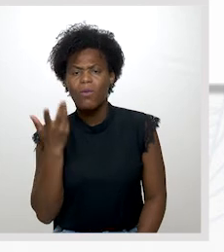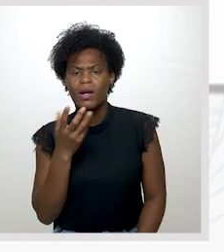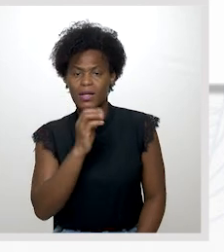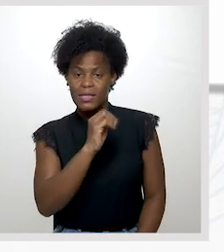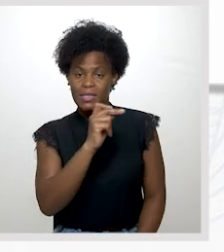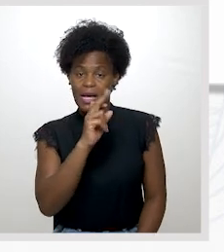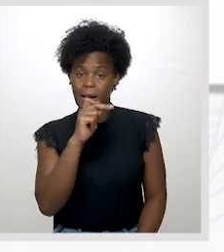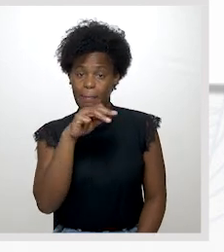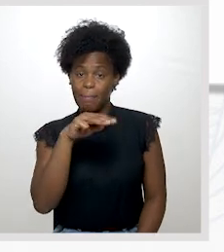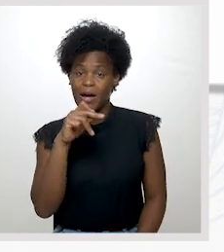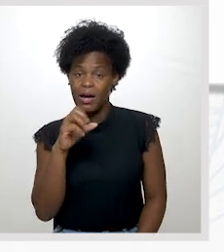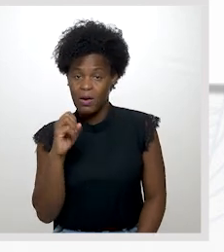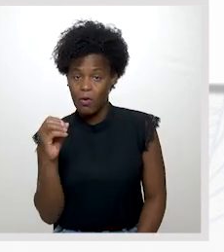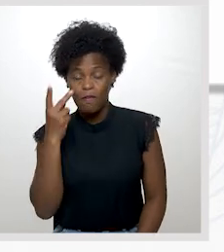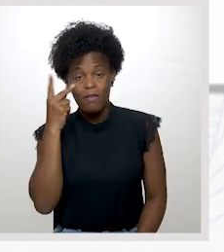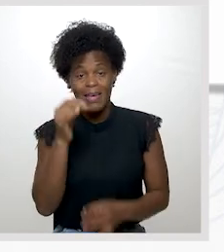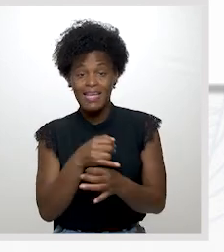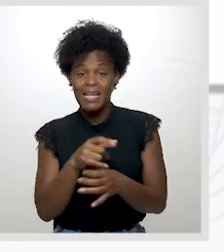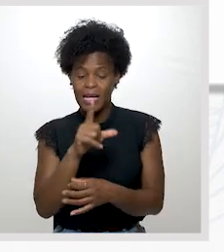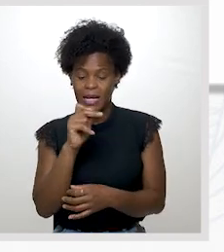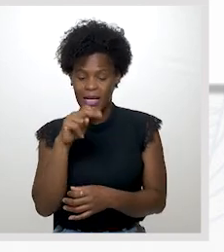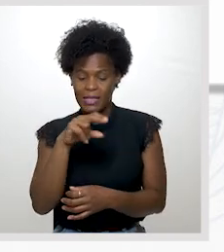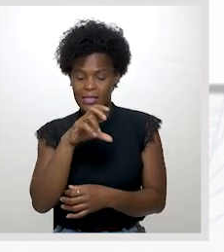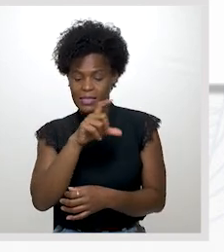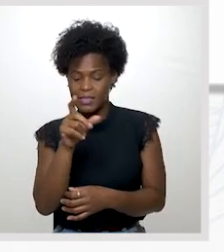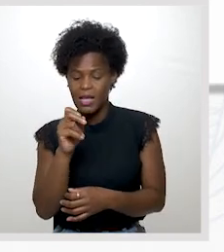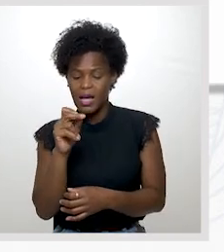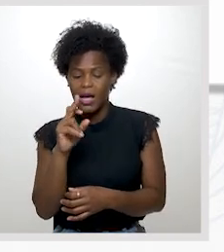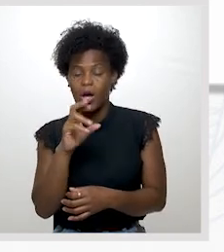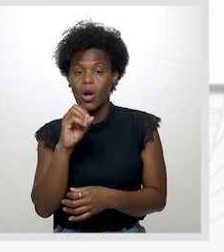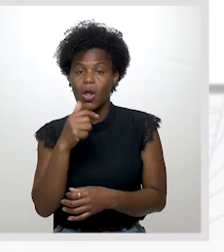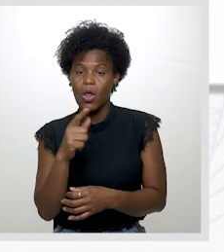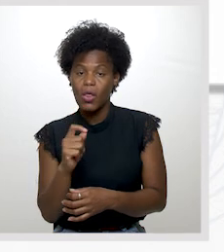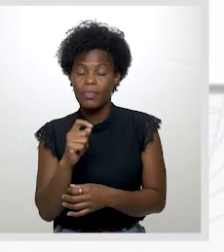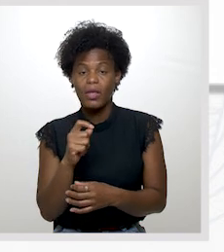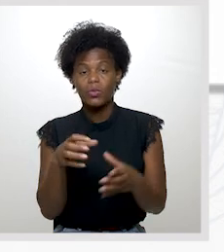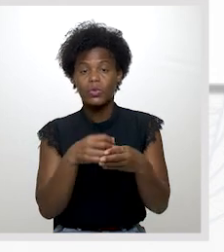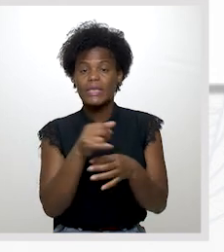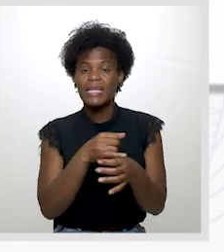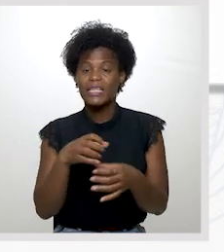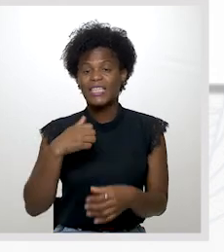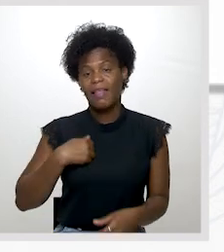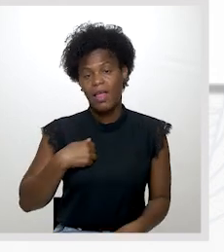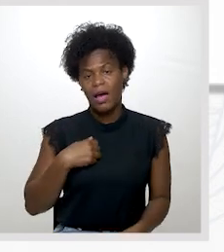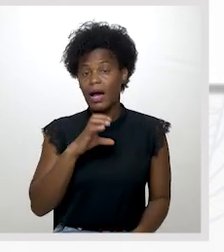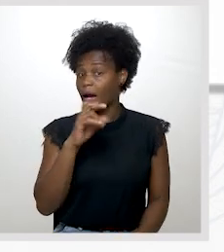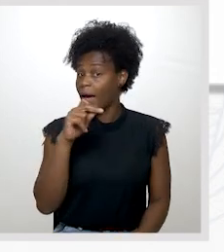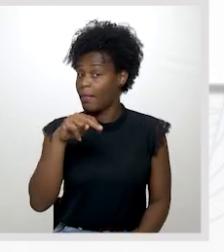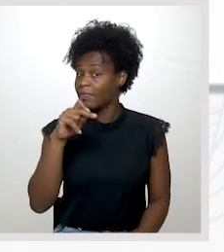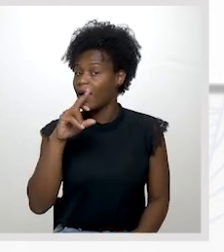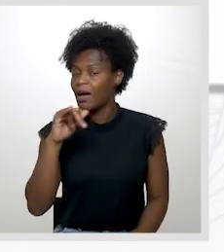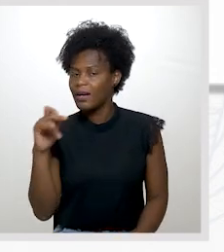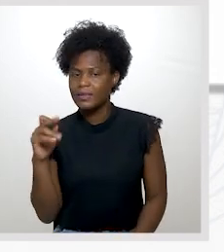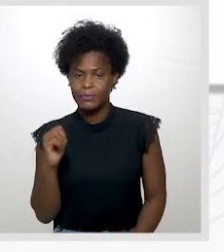Saramago viveu na ilha de Lanzarote, arquipélago das Ilhas Canárias. E a última questão: em que ano